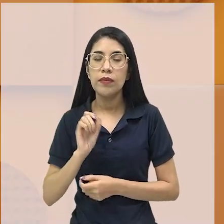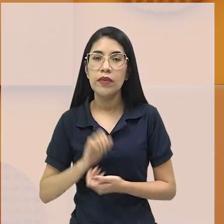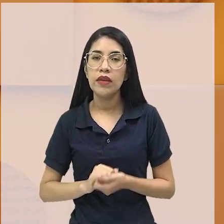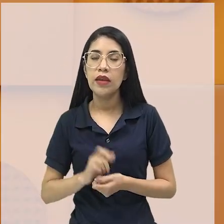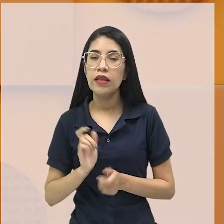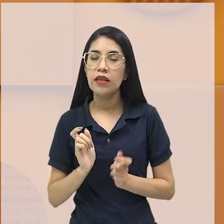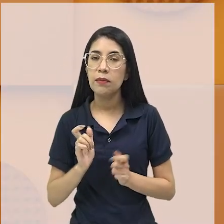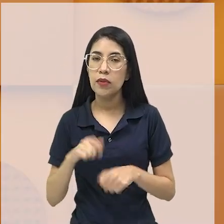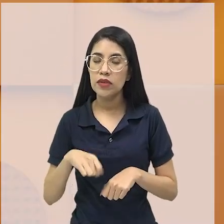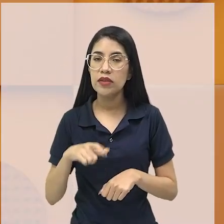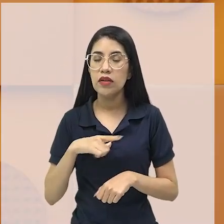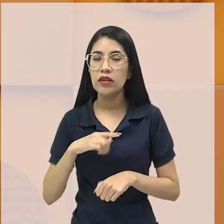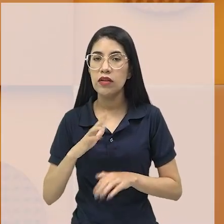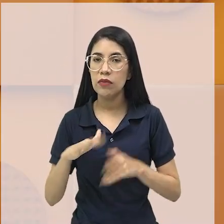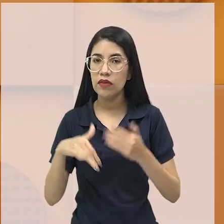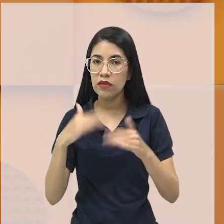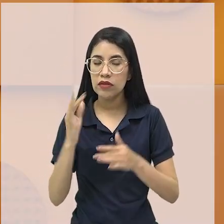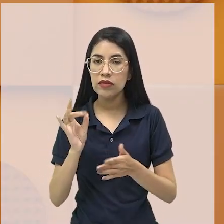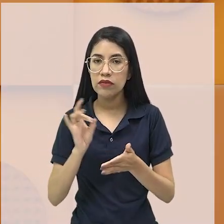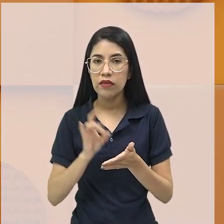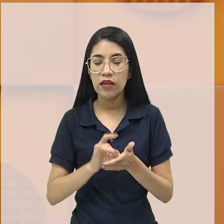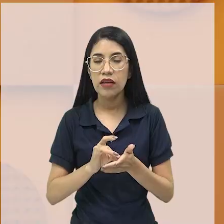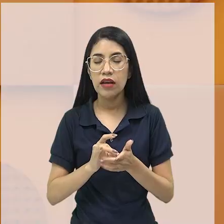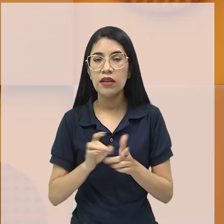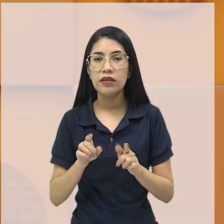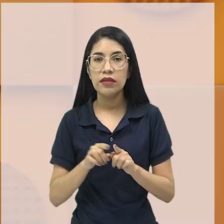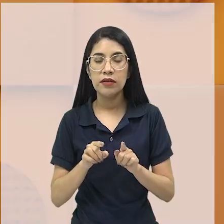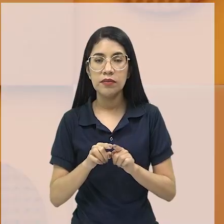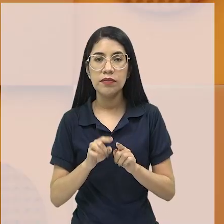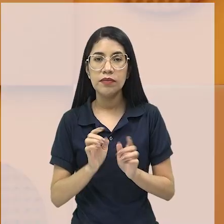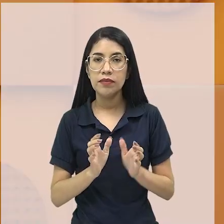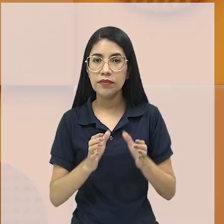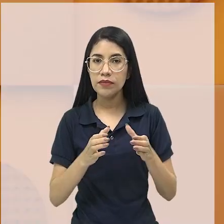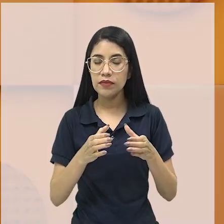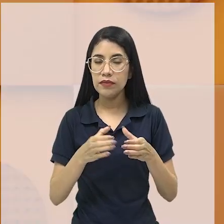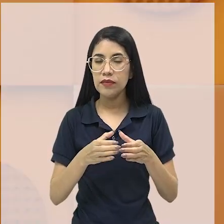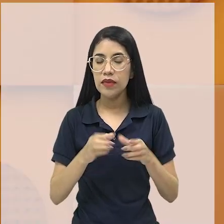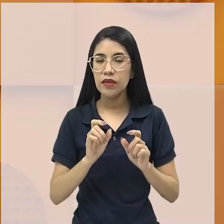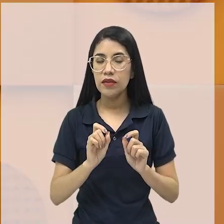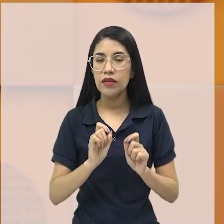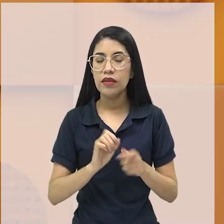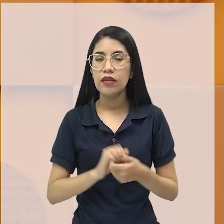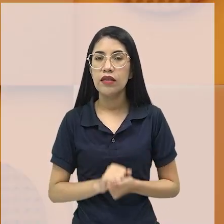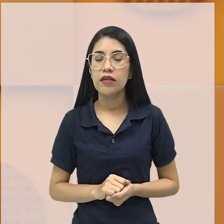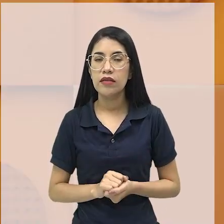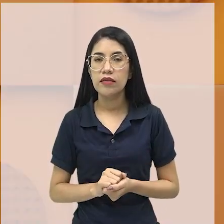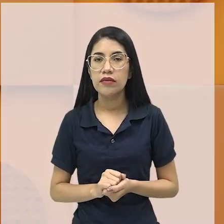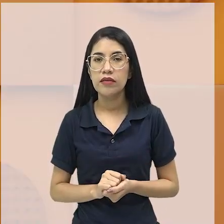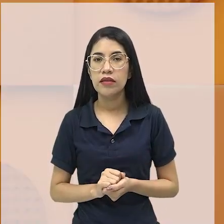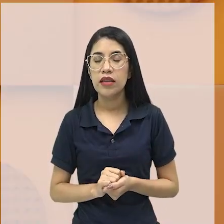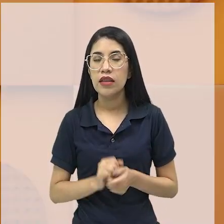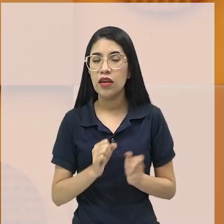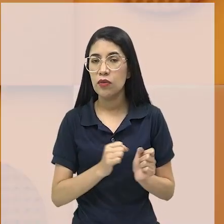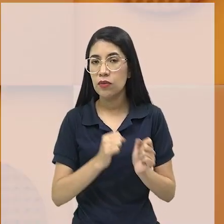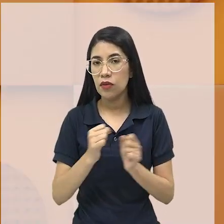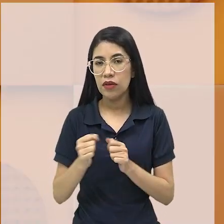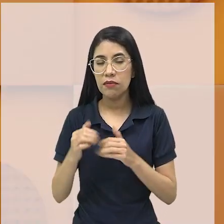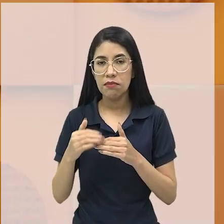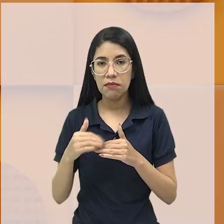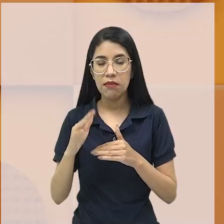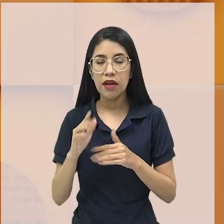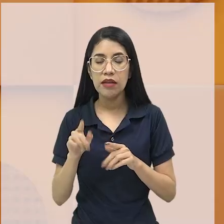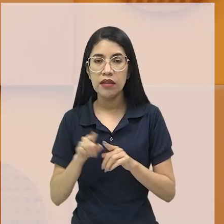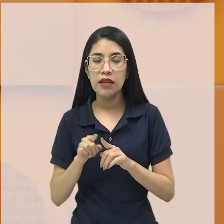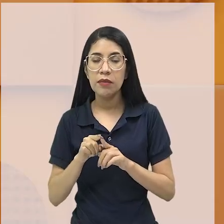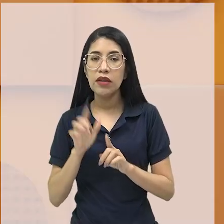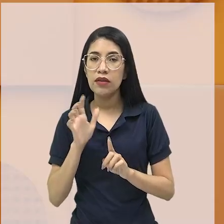uma evolução ali, de que eles, né, tem essa dinâmica, né, de maior poderio, isso